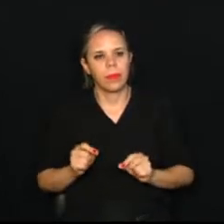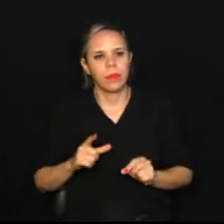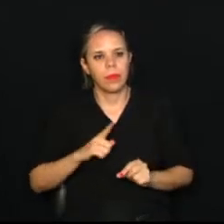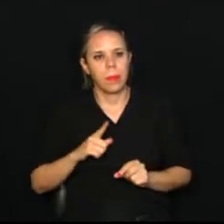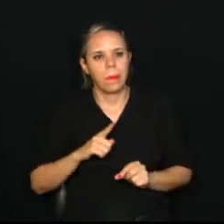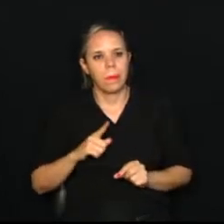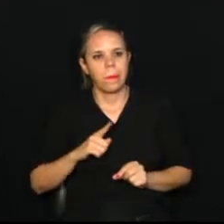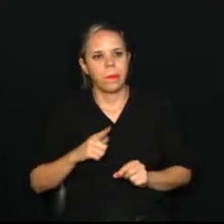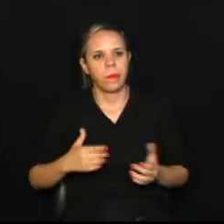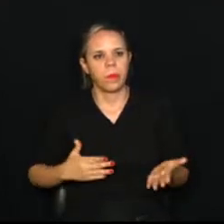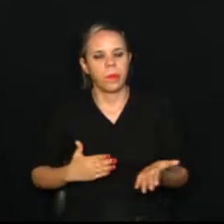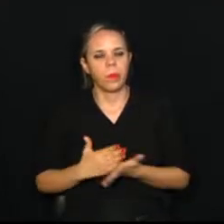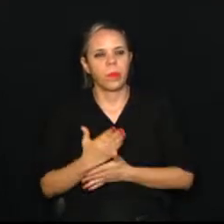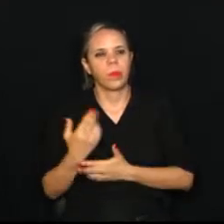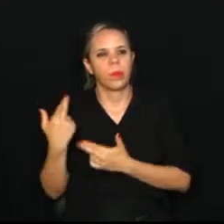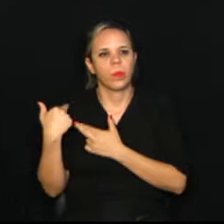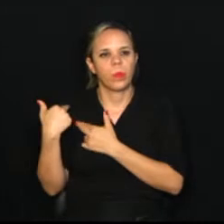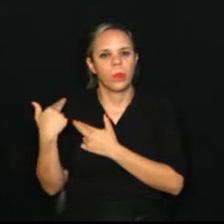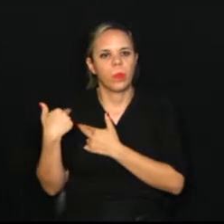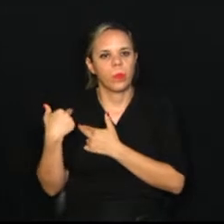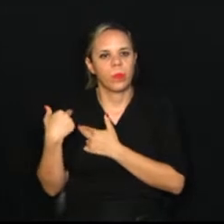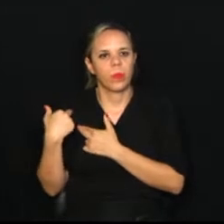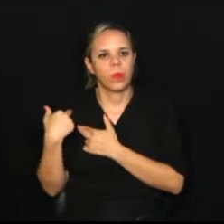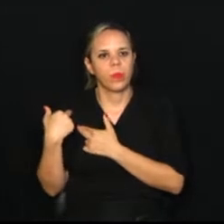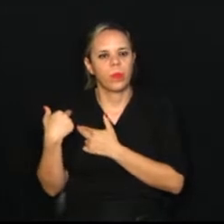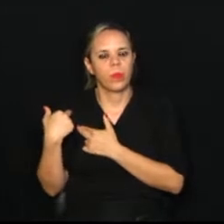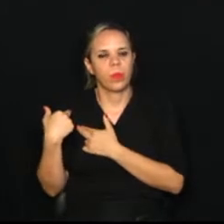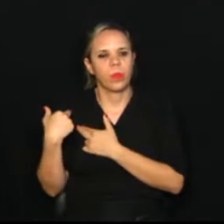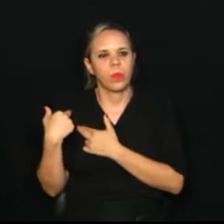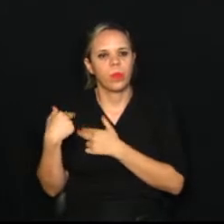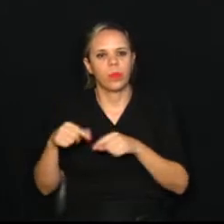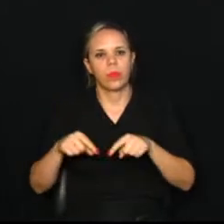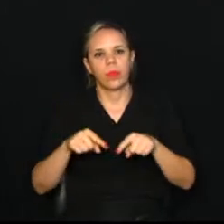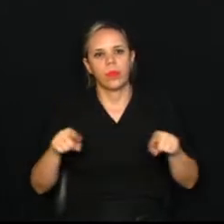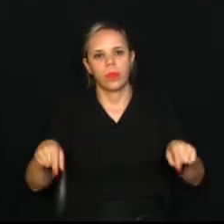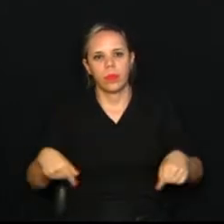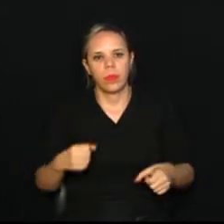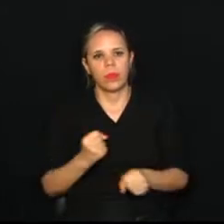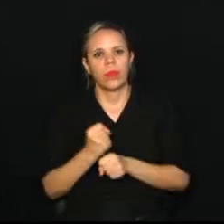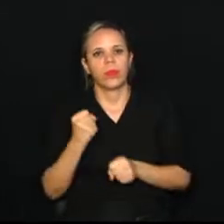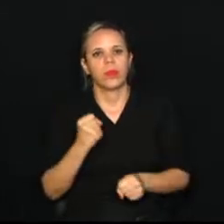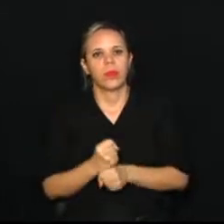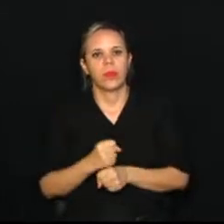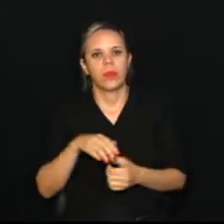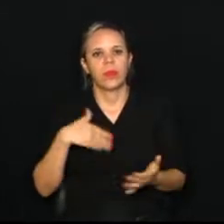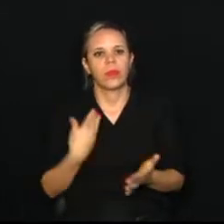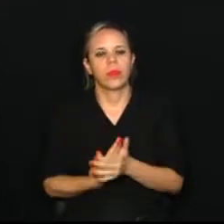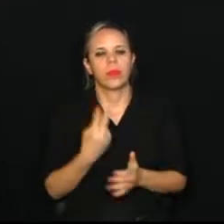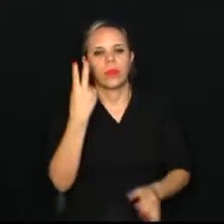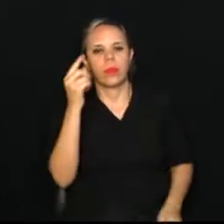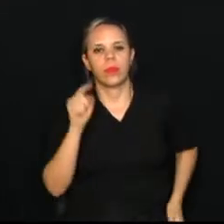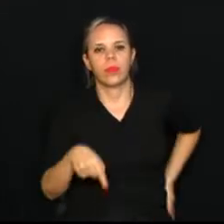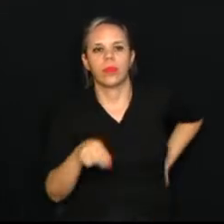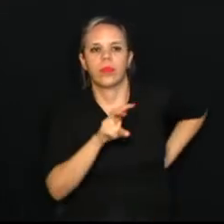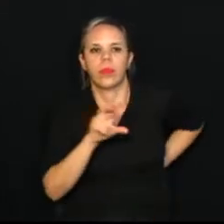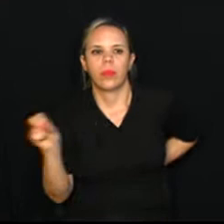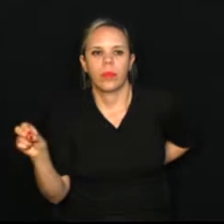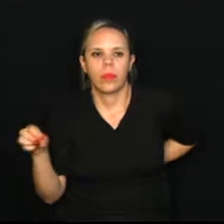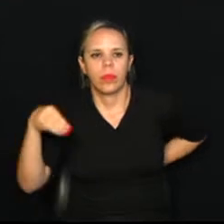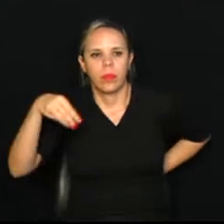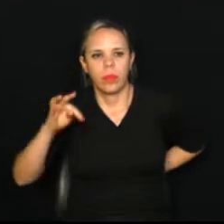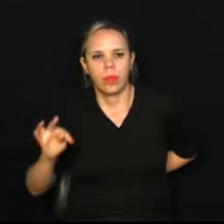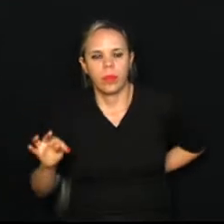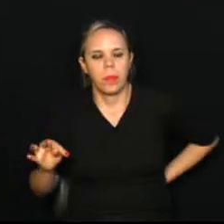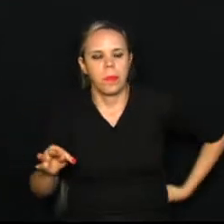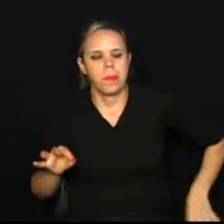uma aprovação responsável e imediata para terrenos, para construções até 2.500 metros quadrados. Isso